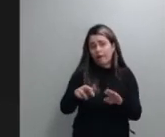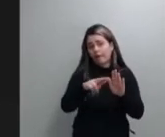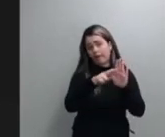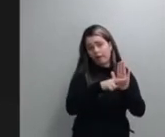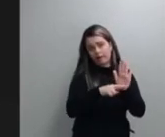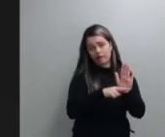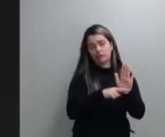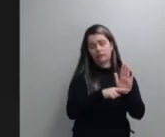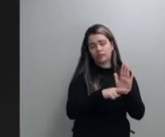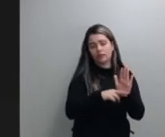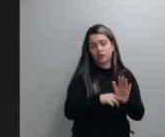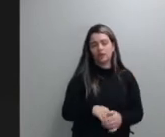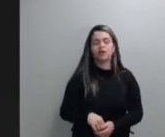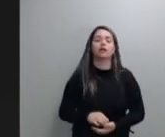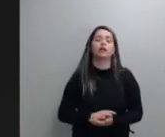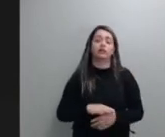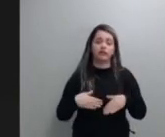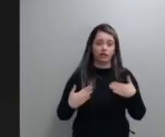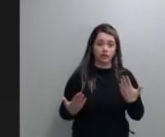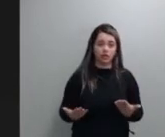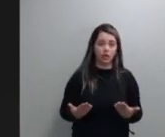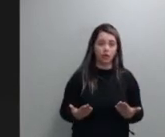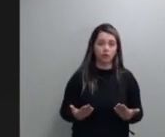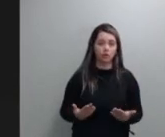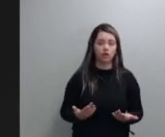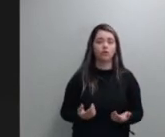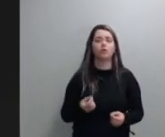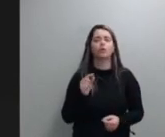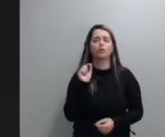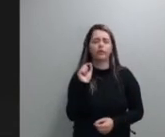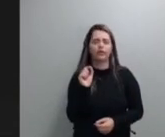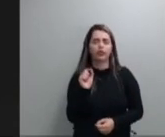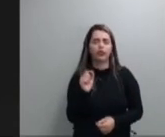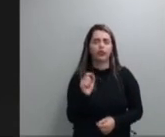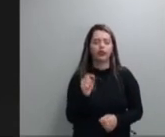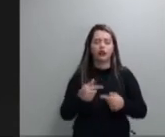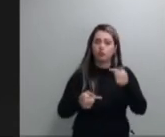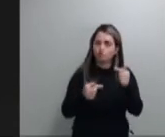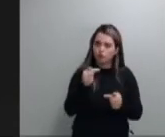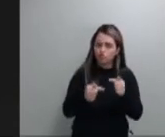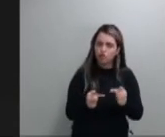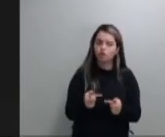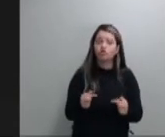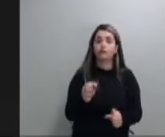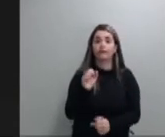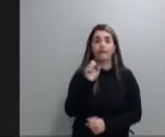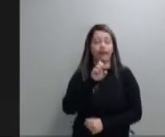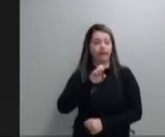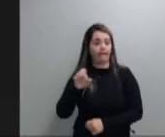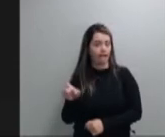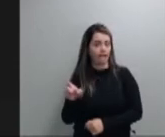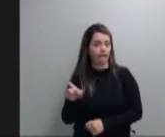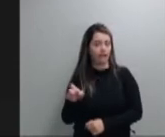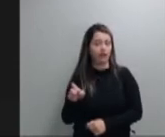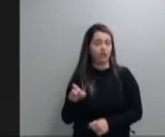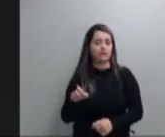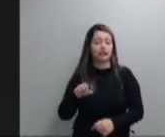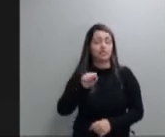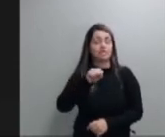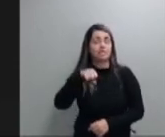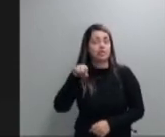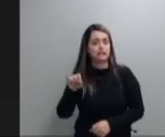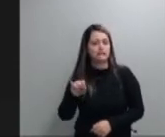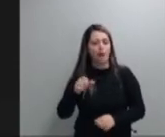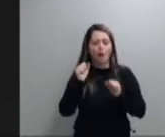única coisa posta em discussão nesse recurso ordinário, senhores ministros, é a possibilidade ou não de alteração